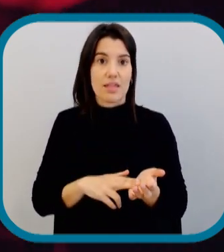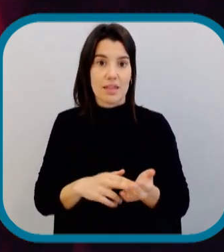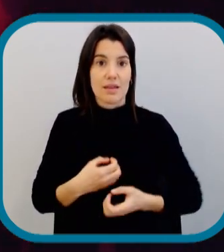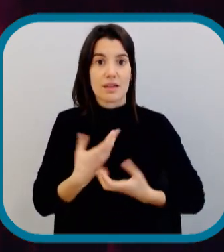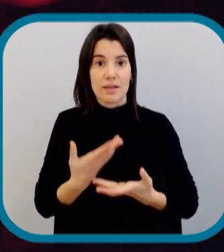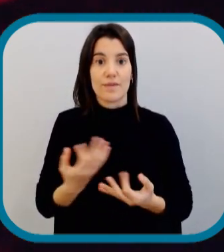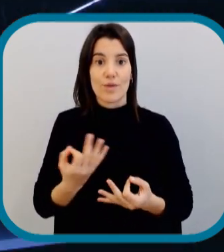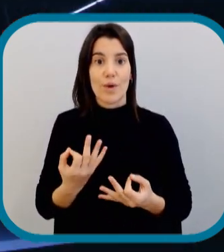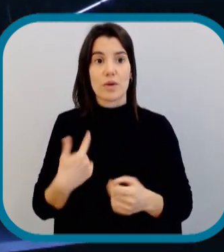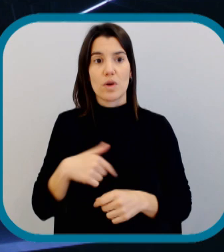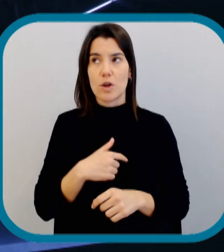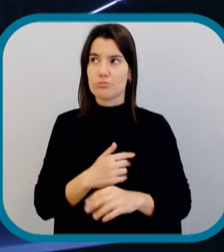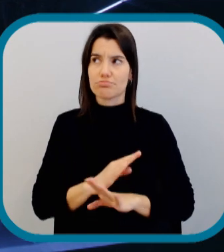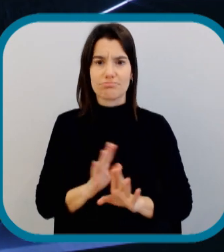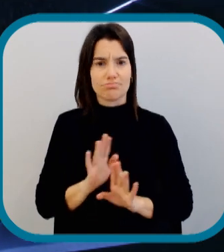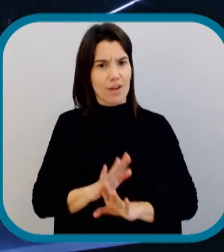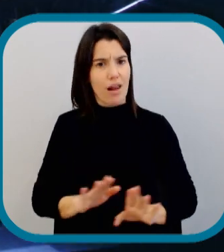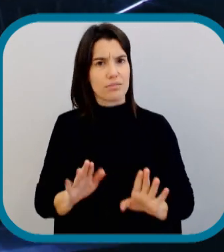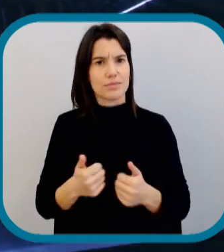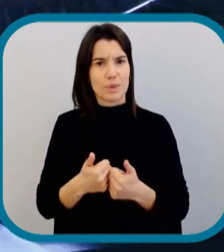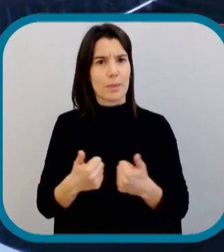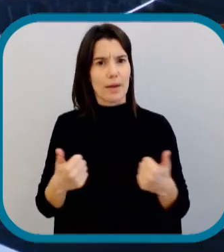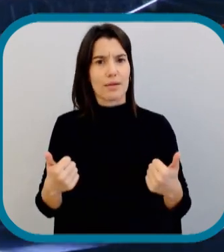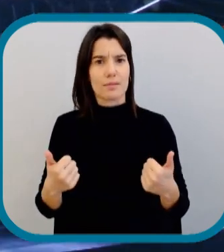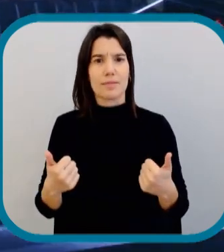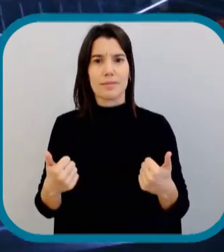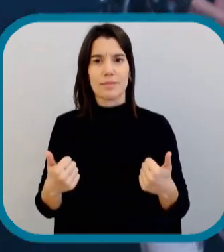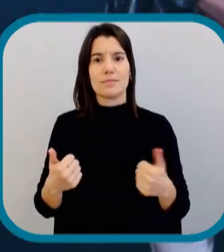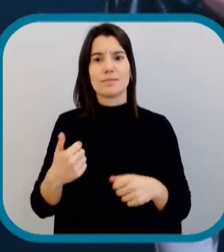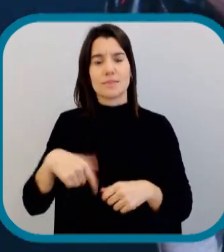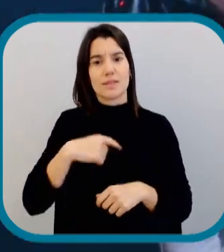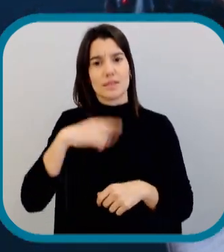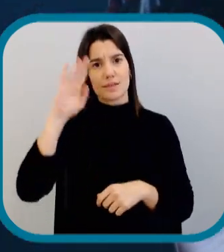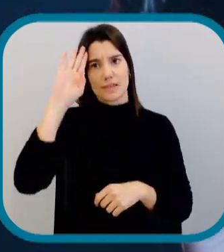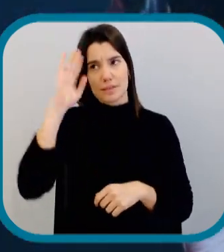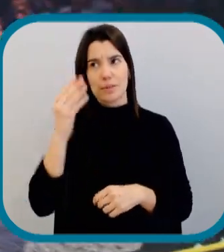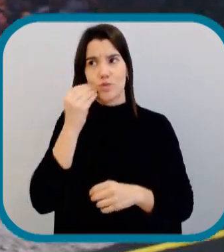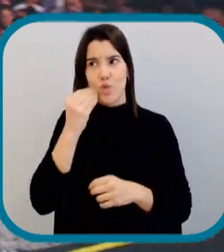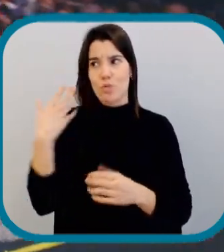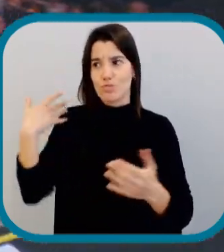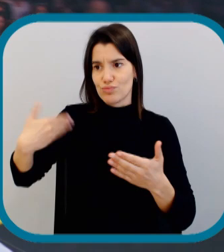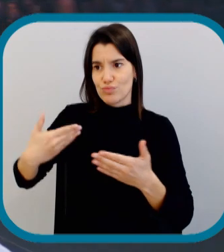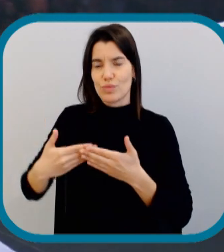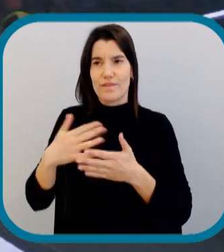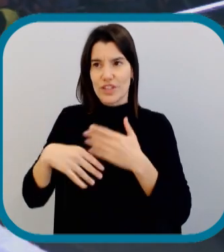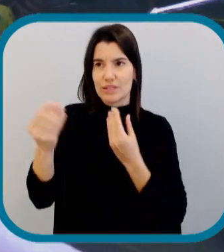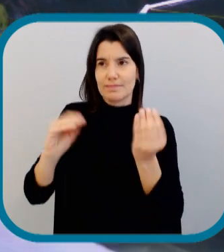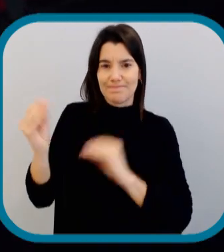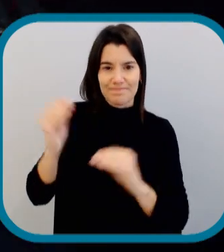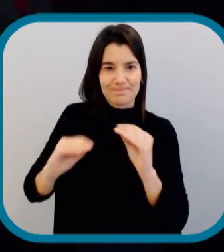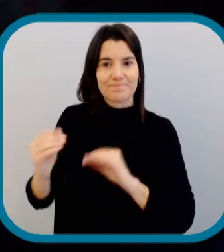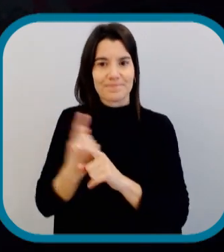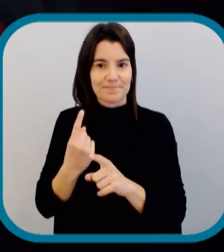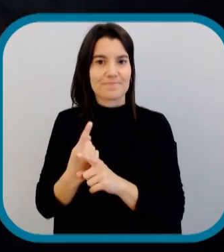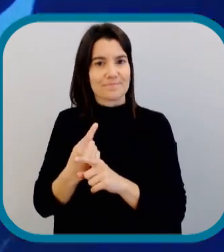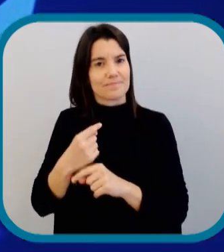portanto, estávamos tranquilos e sabíamos como tudo foi feito neste